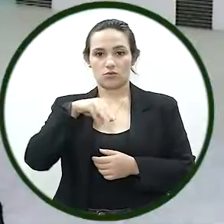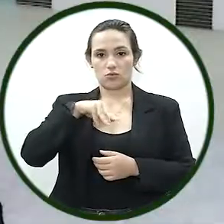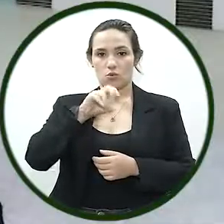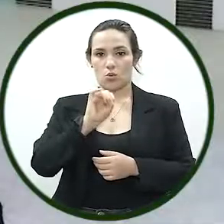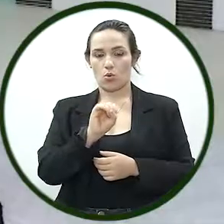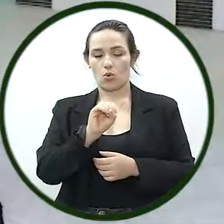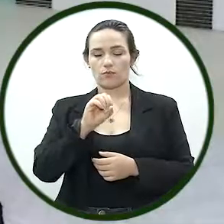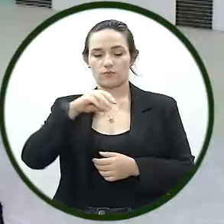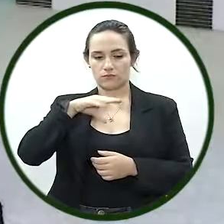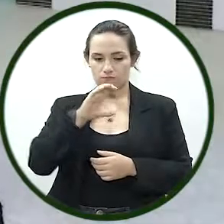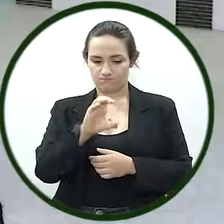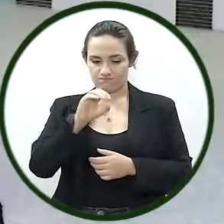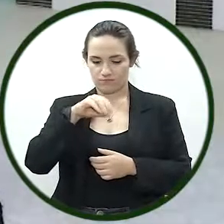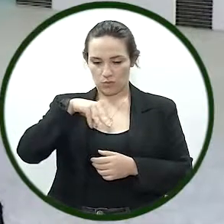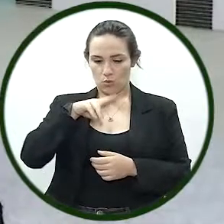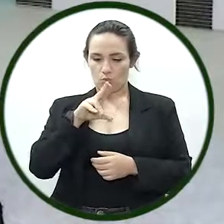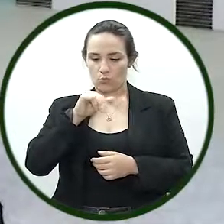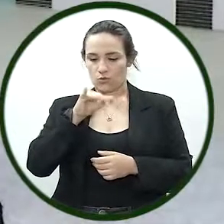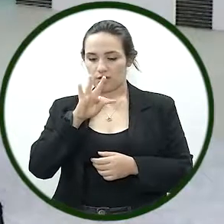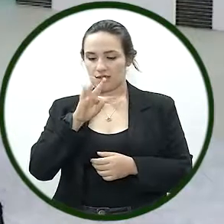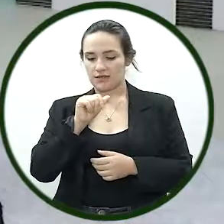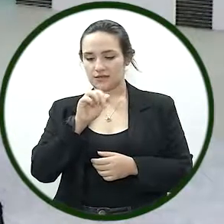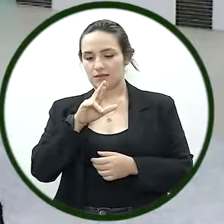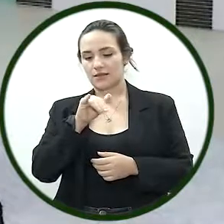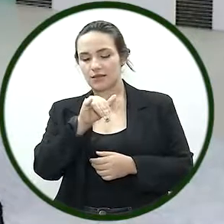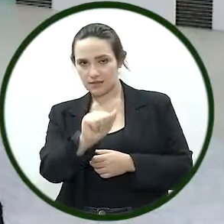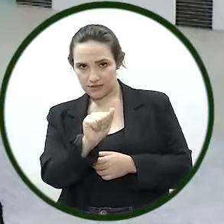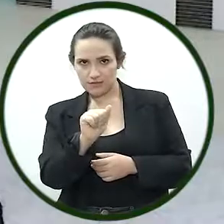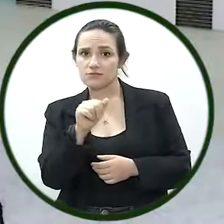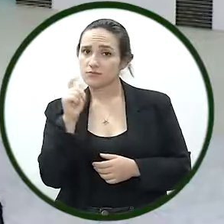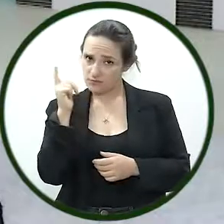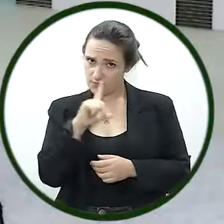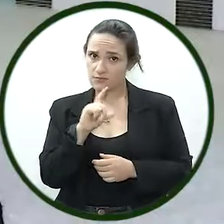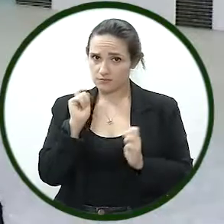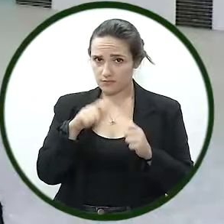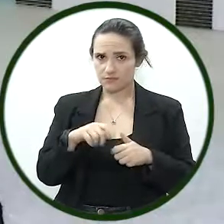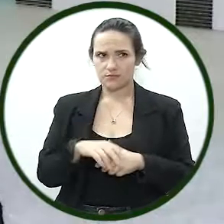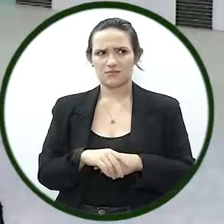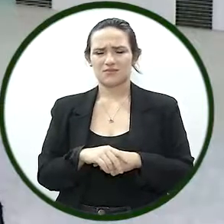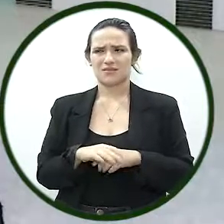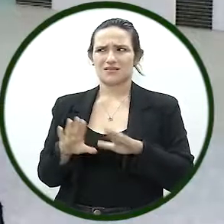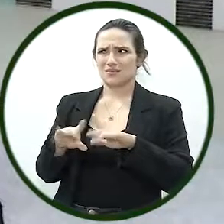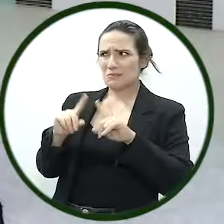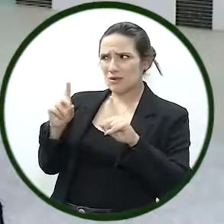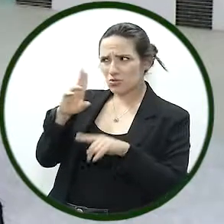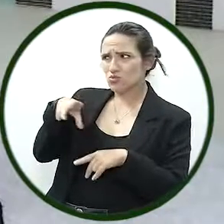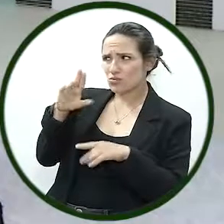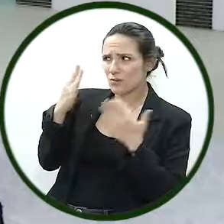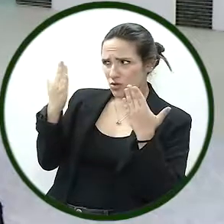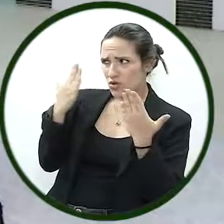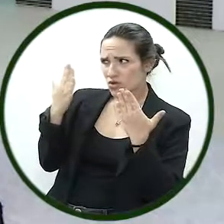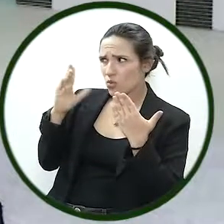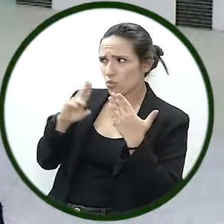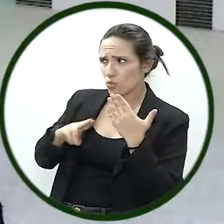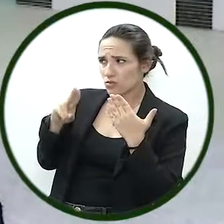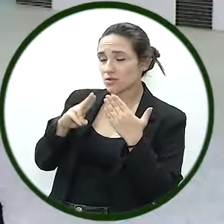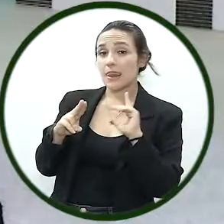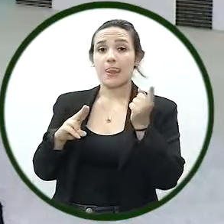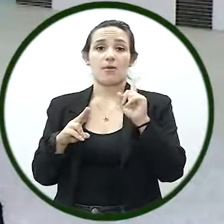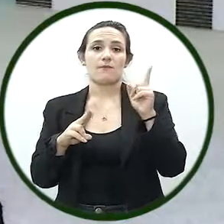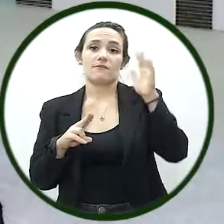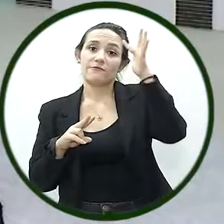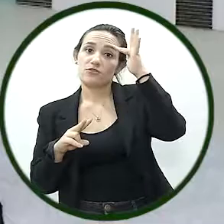né? E ela se vale da psicologia? Ela tem fundamentos das teorias psicológicas? Ela tem uma filosofia,